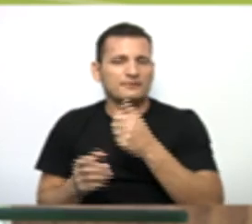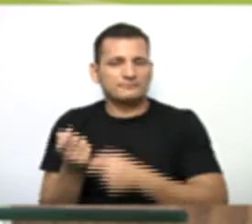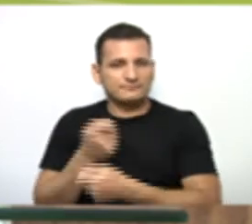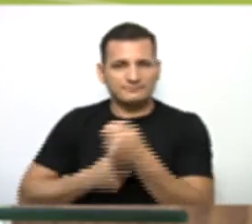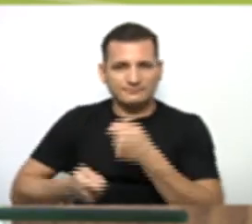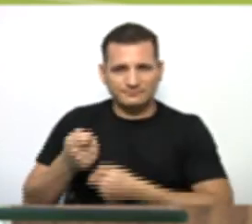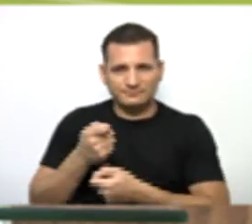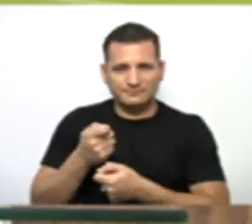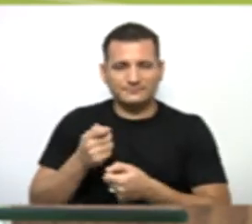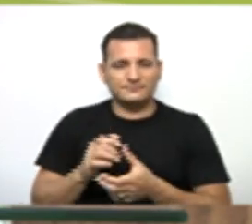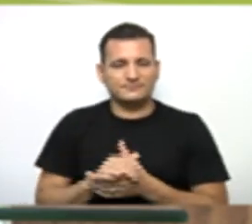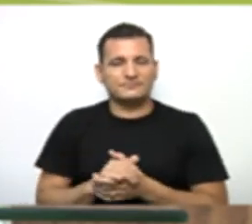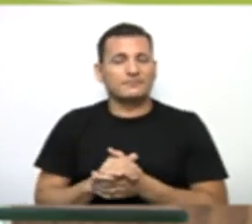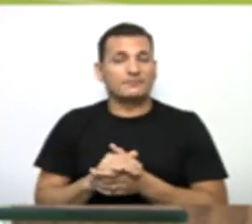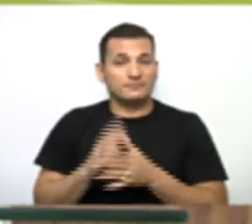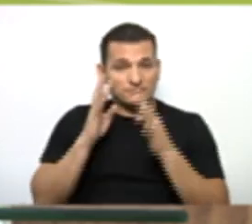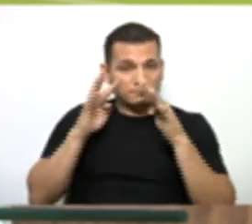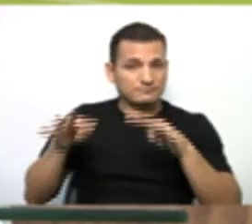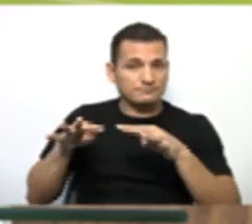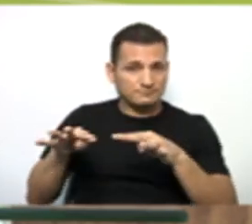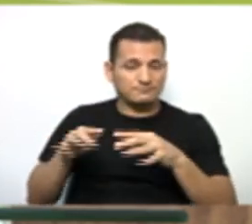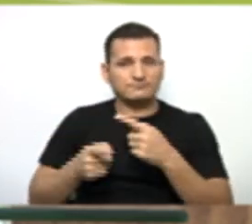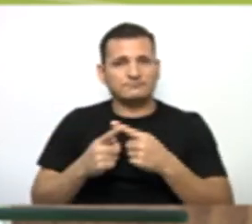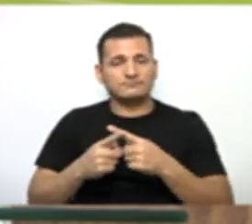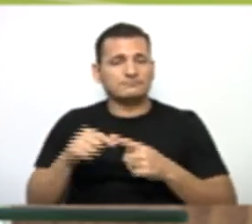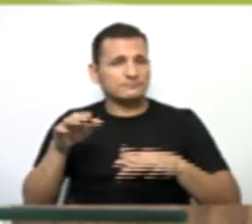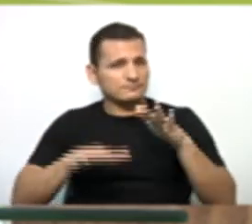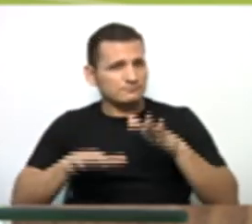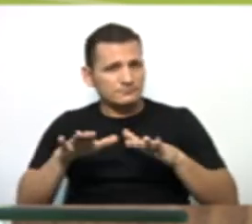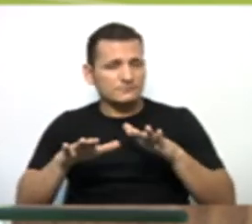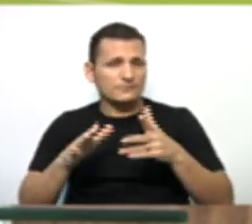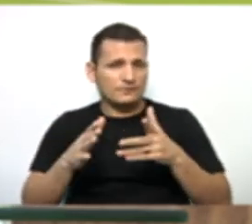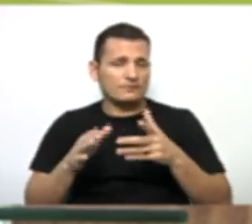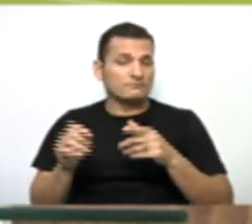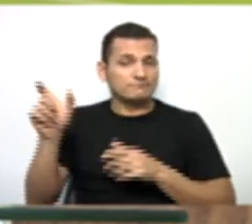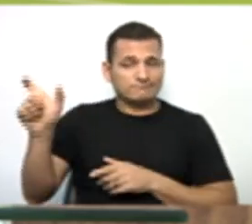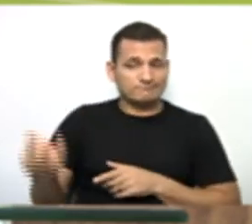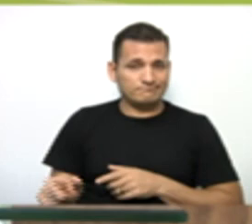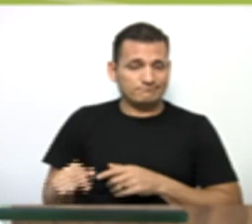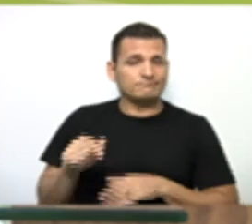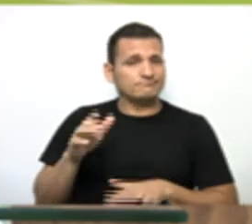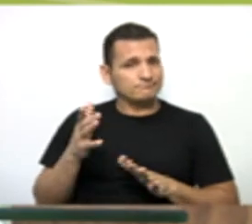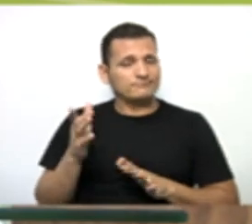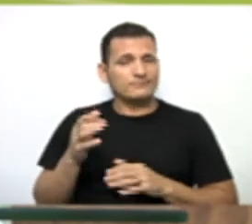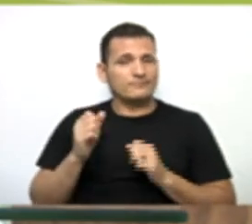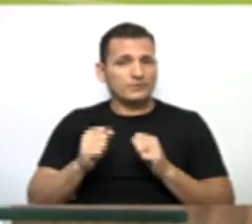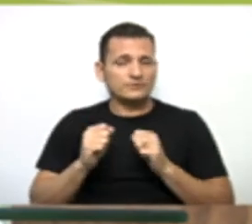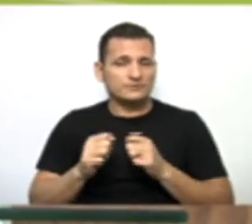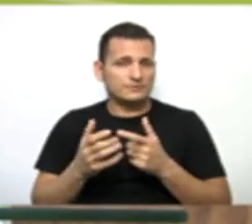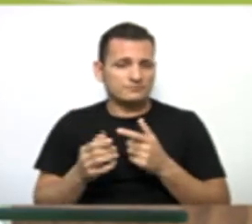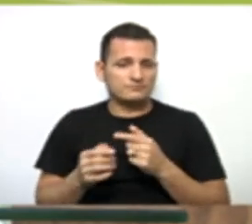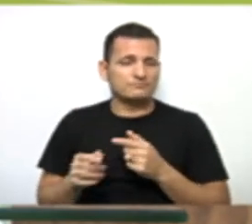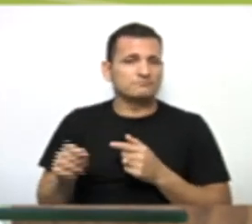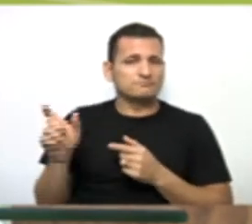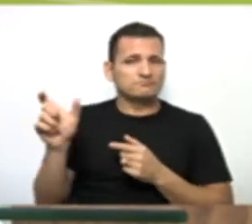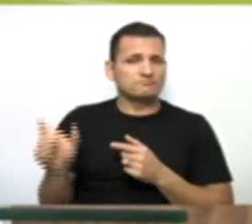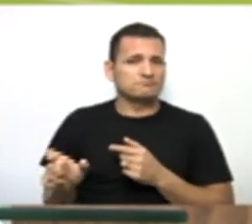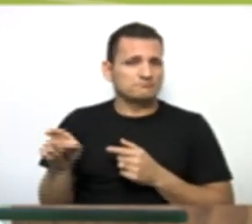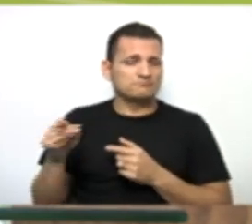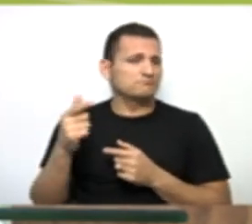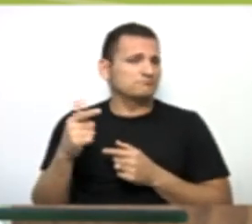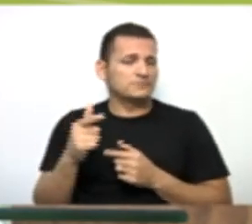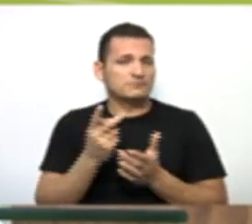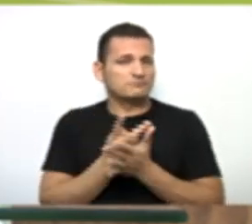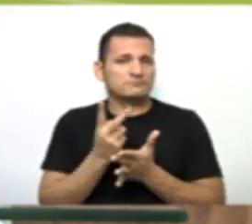nessa negociação. E prestar muita atenção, porque às vezes, dependendo da pessoa com quem você está negociando, pode ser que ela não tem a